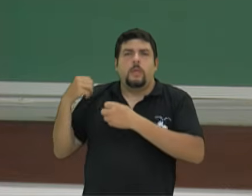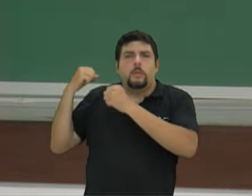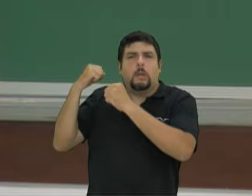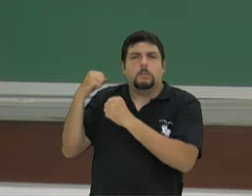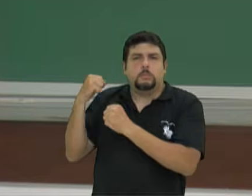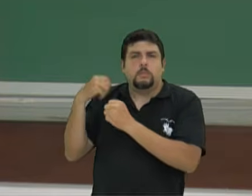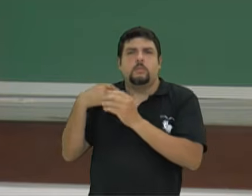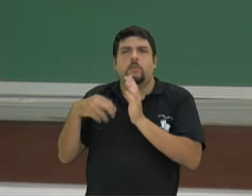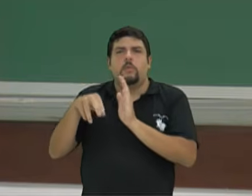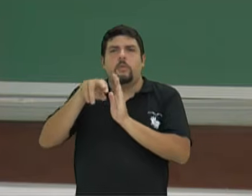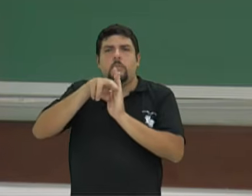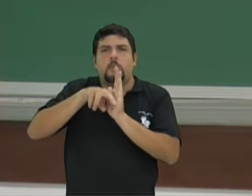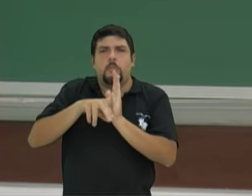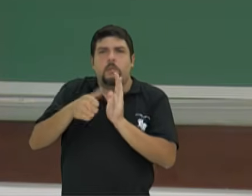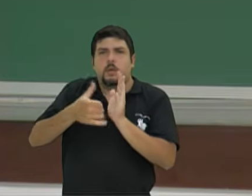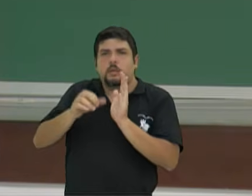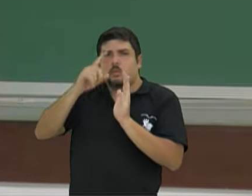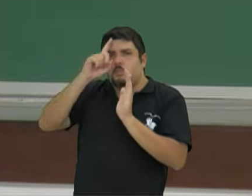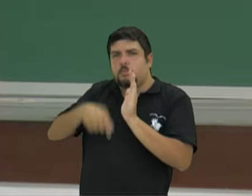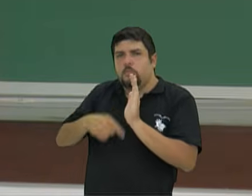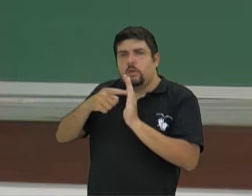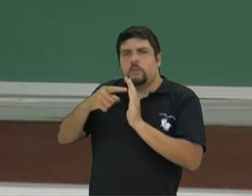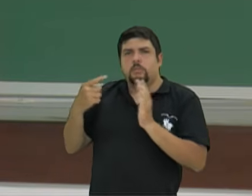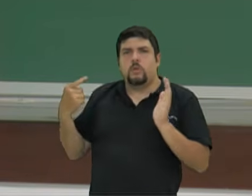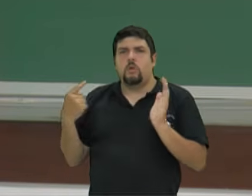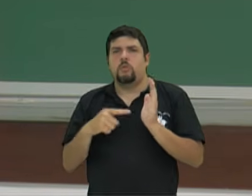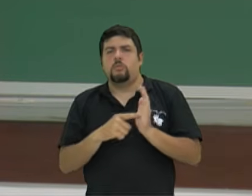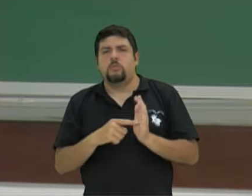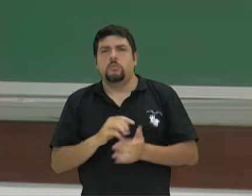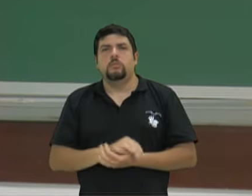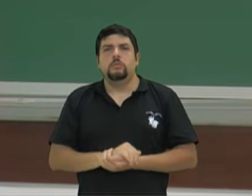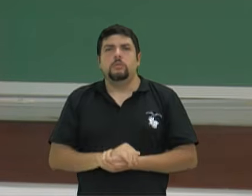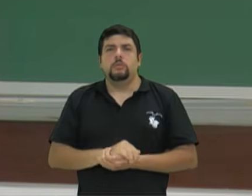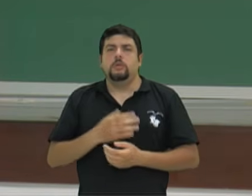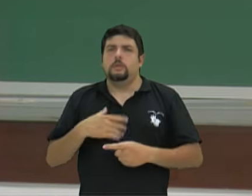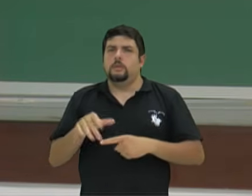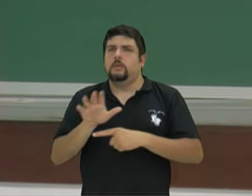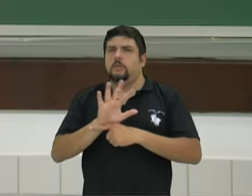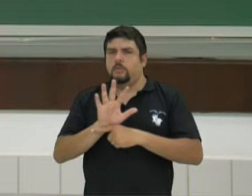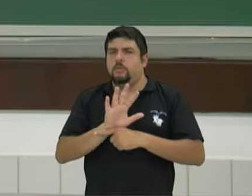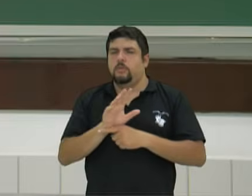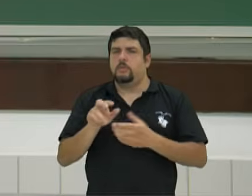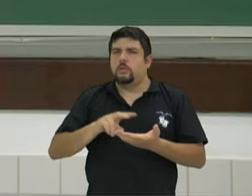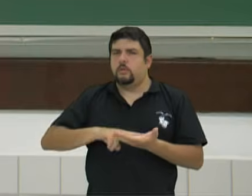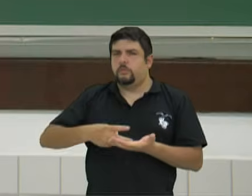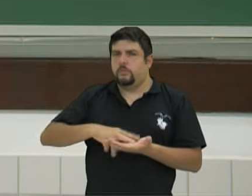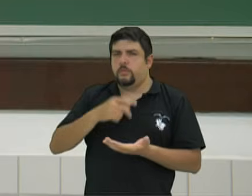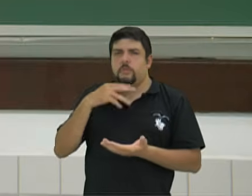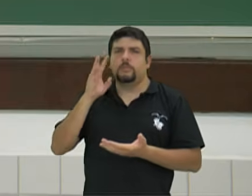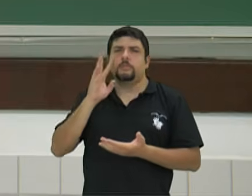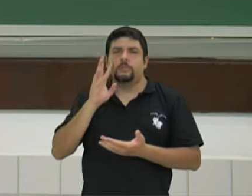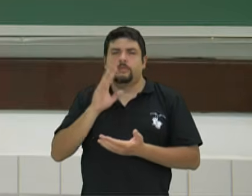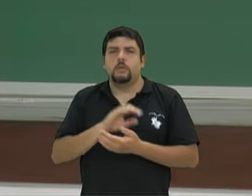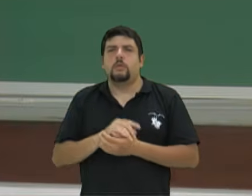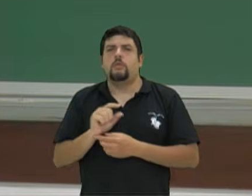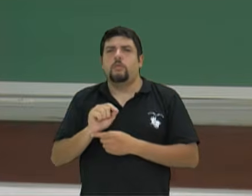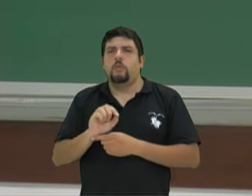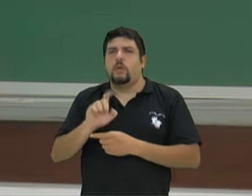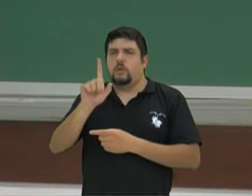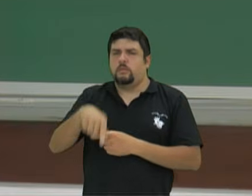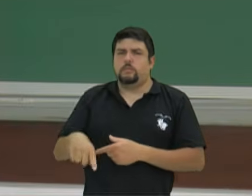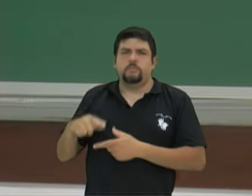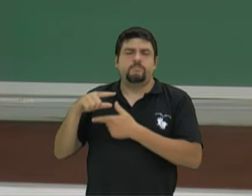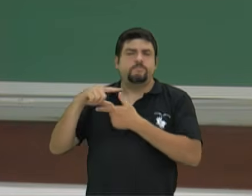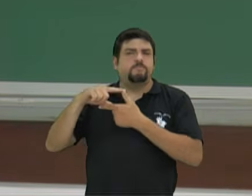se martirizando com aquilo tudo, né, pessoal? Então, assim, esse filme tem uma interpretação sensacional, é o clássico do surrealista, do filme